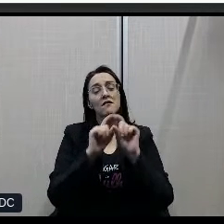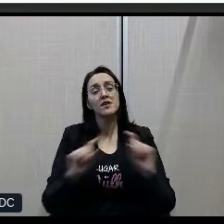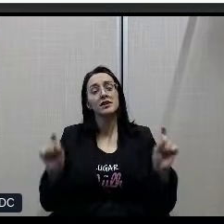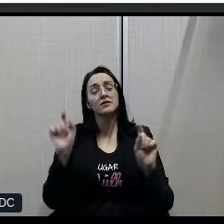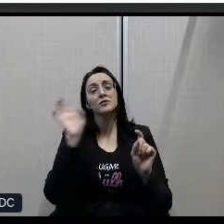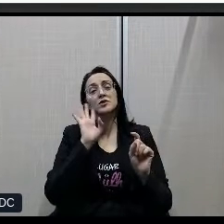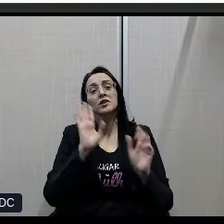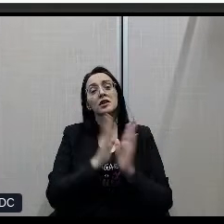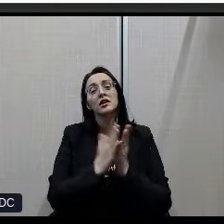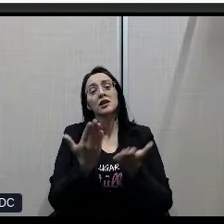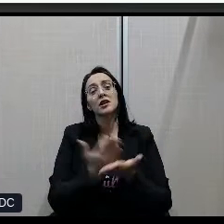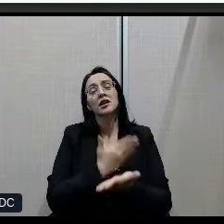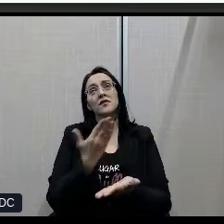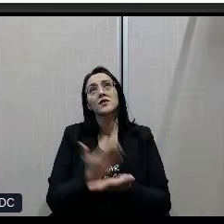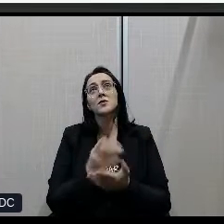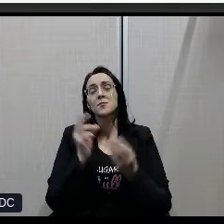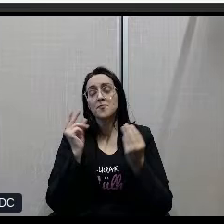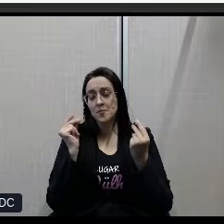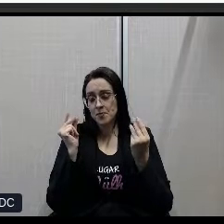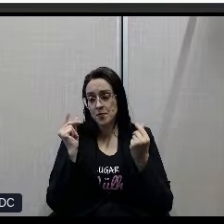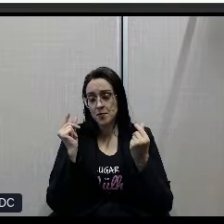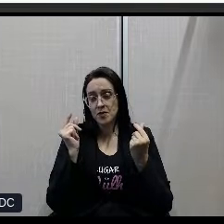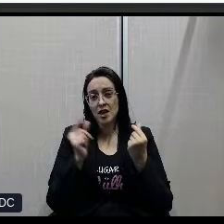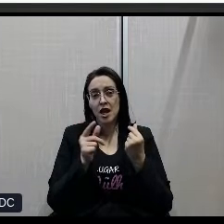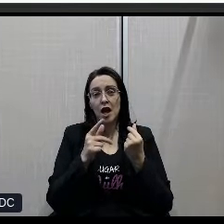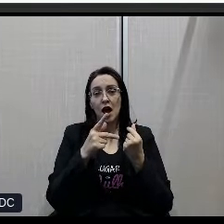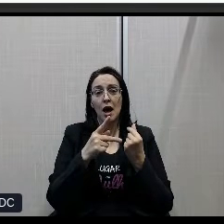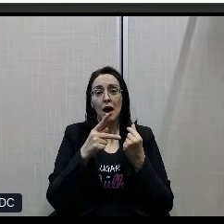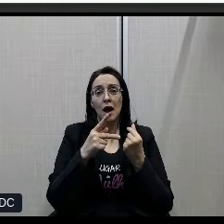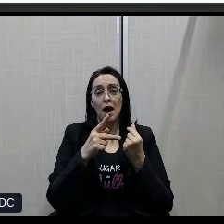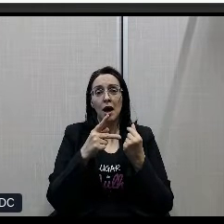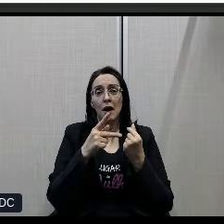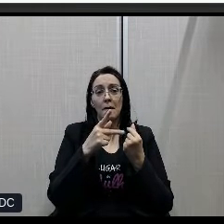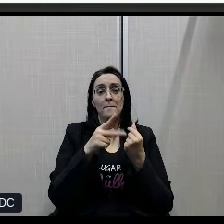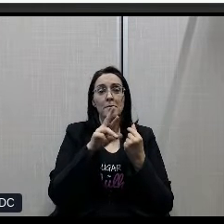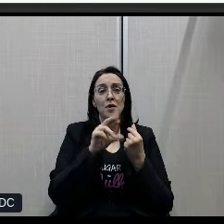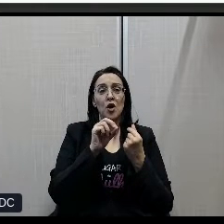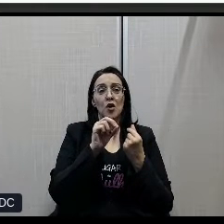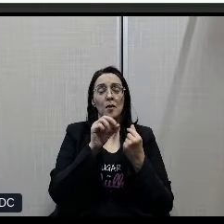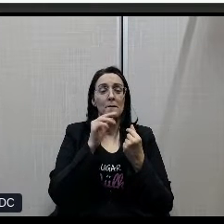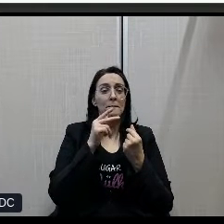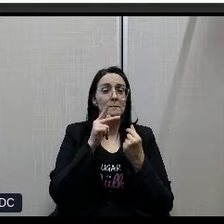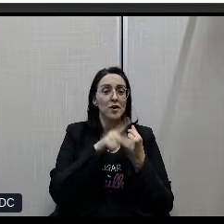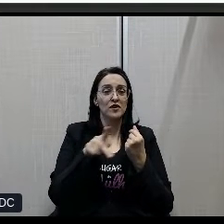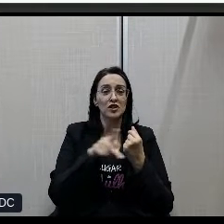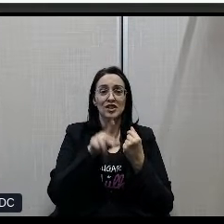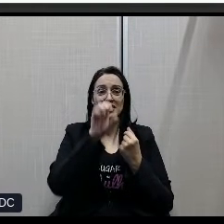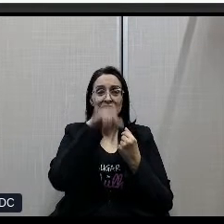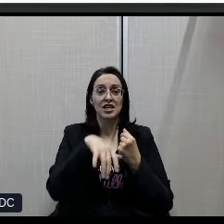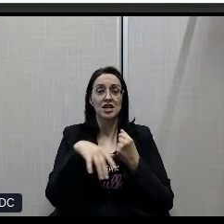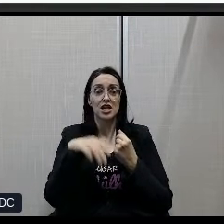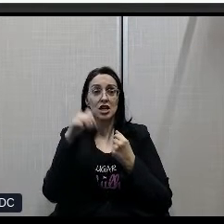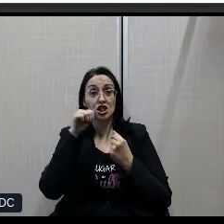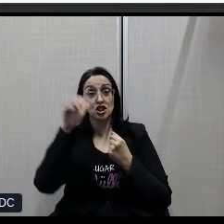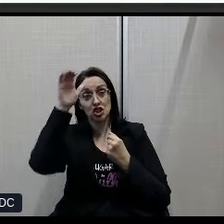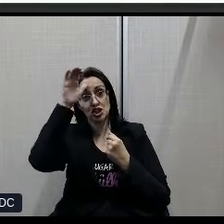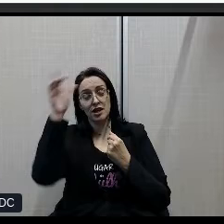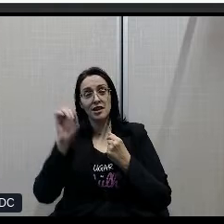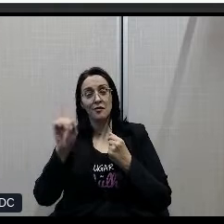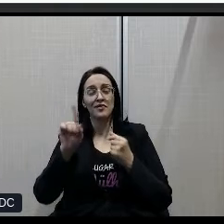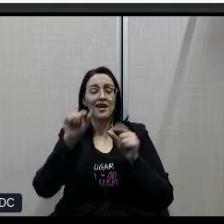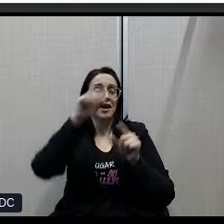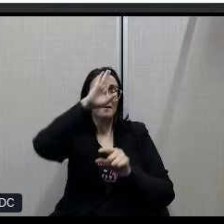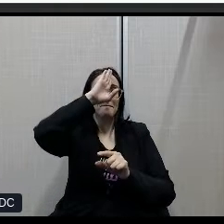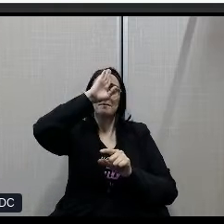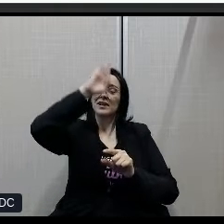livro, eu acho que é Professora Sim, Tia Não, do Paulo Freire, que eu gosto muito, que é um dos principais autores do